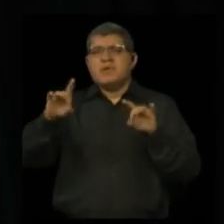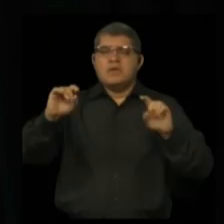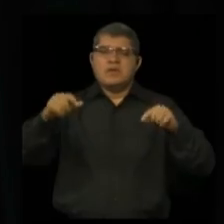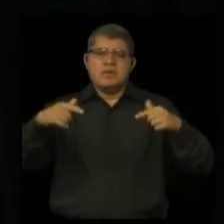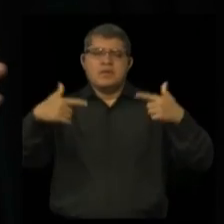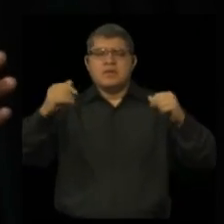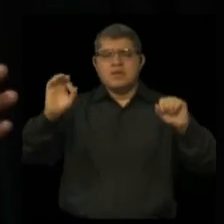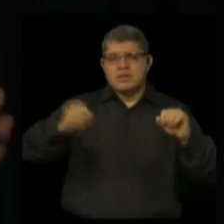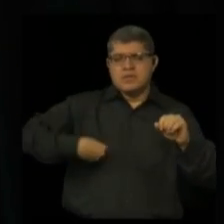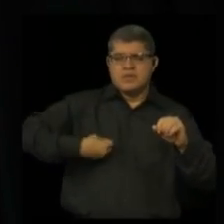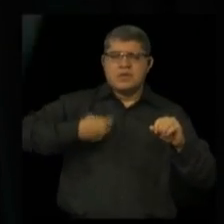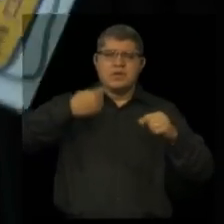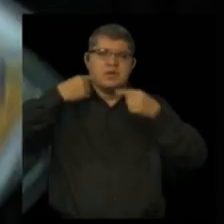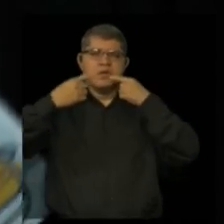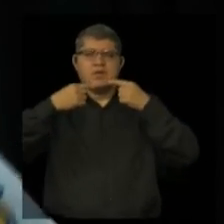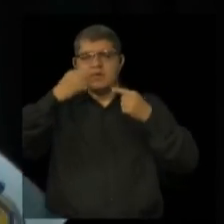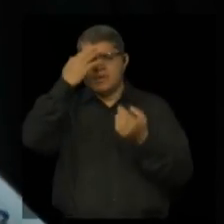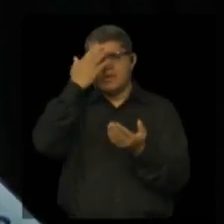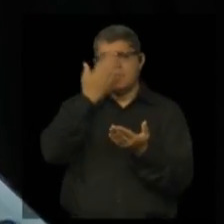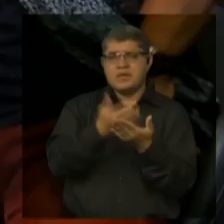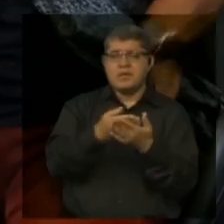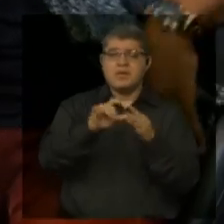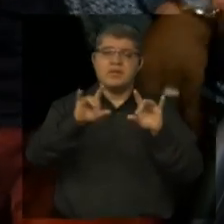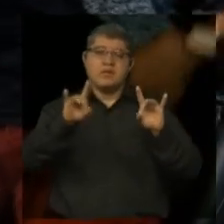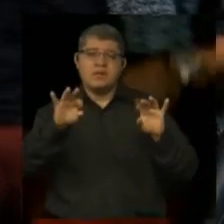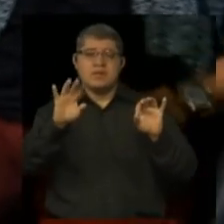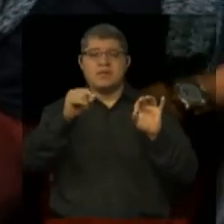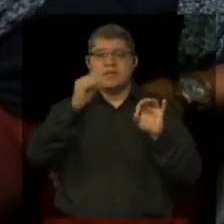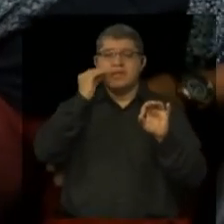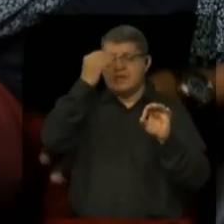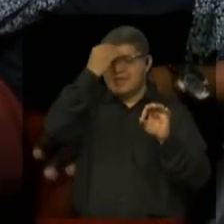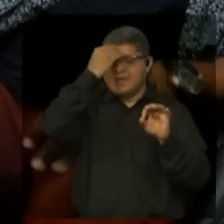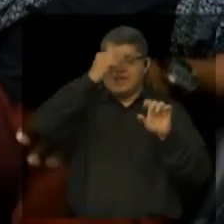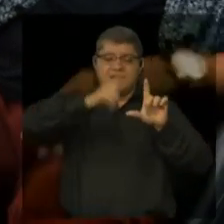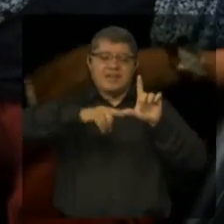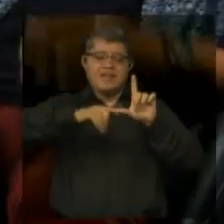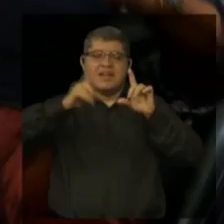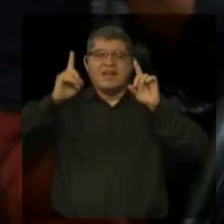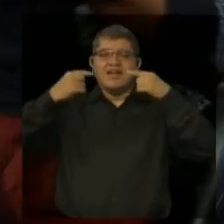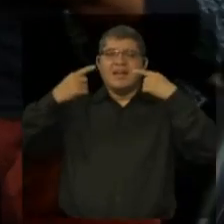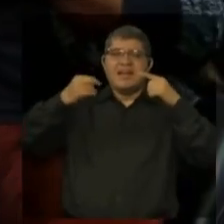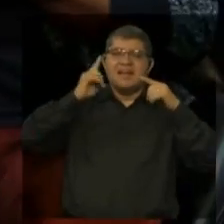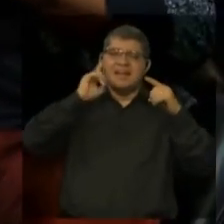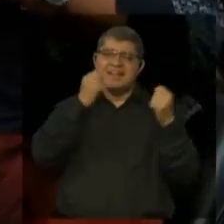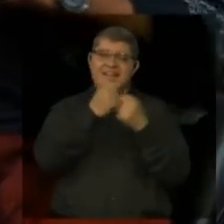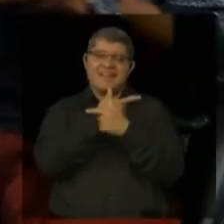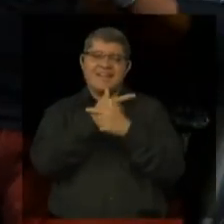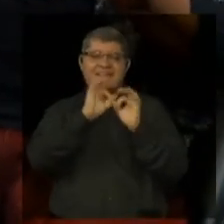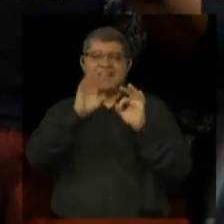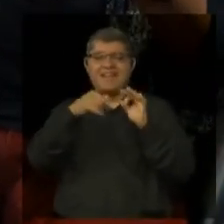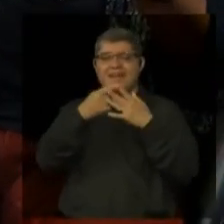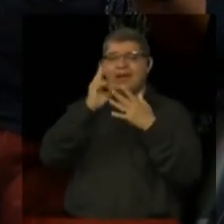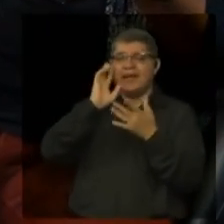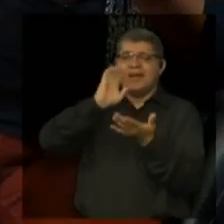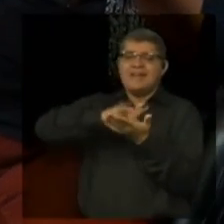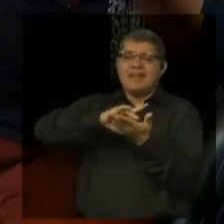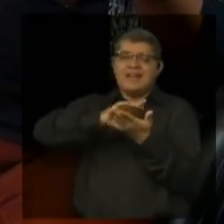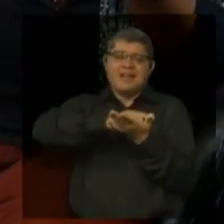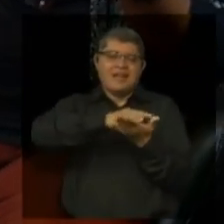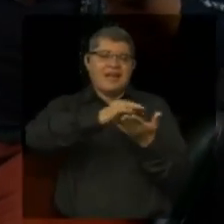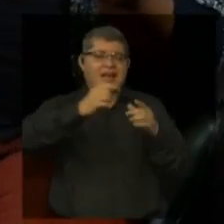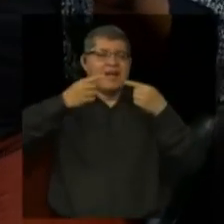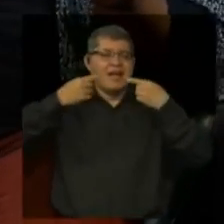de uma carreira musical? Aí eu acredito que um dos principais é decorar as letras das músicas, né? Porque, na realidade, quando a pessoa escreve